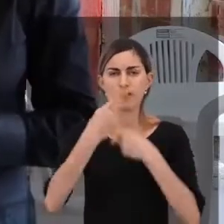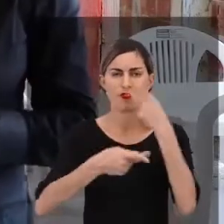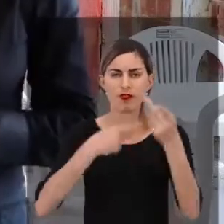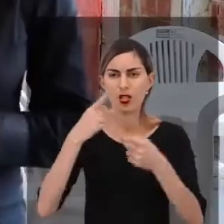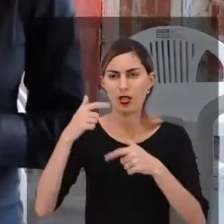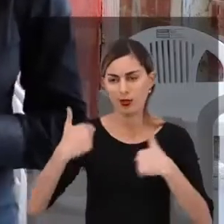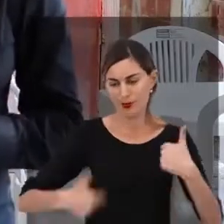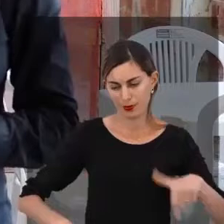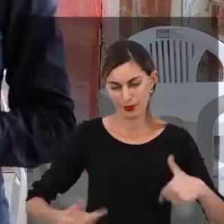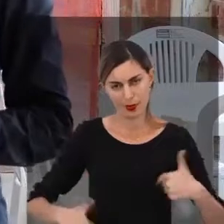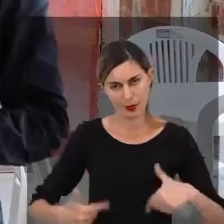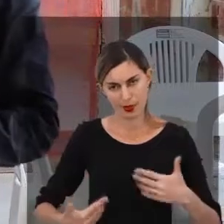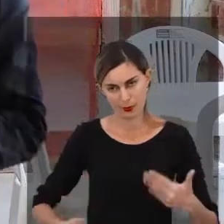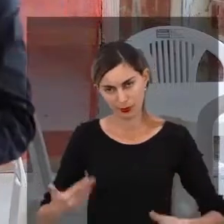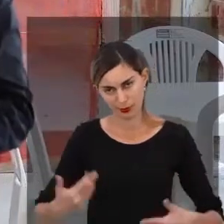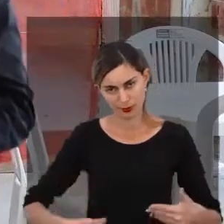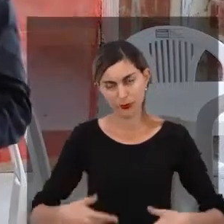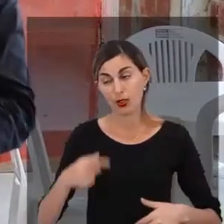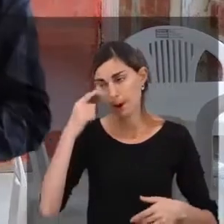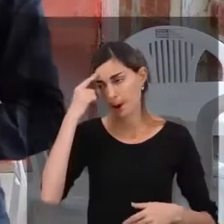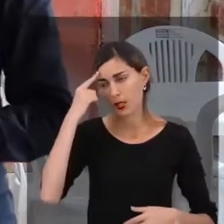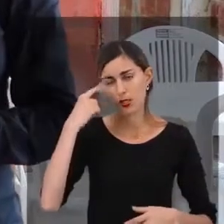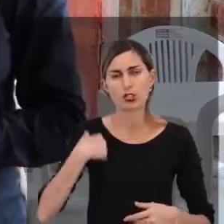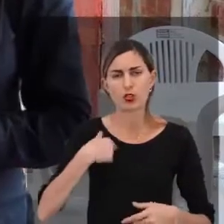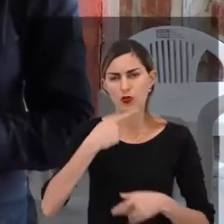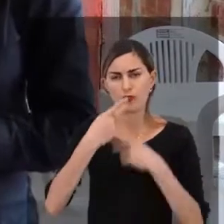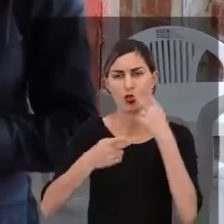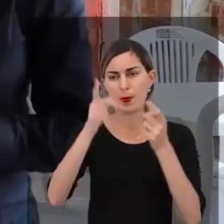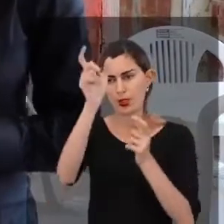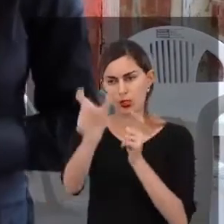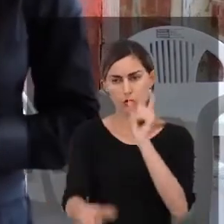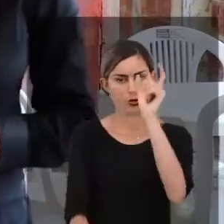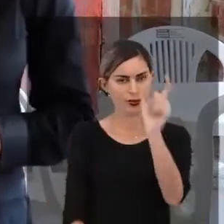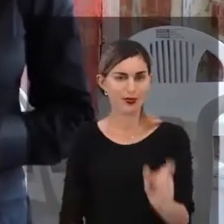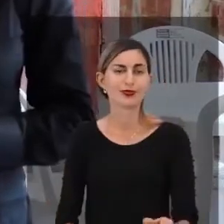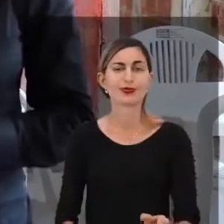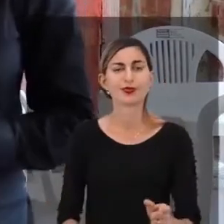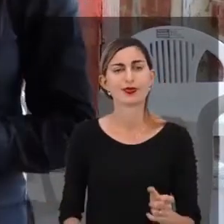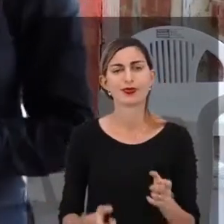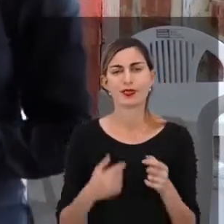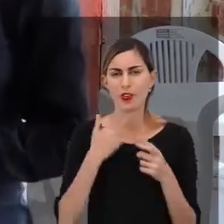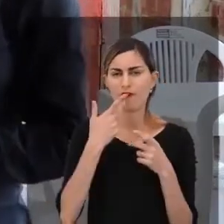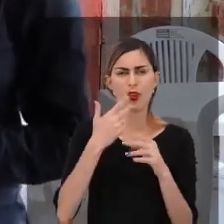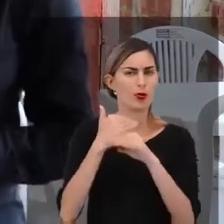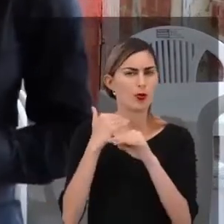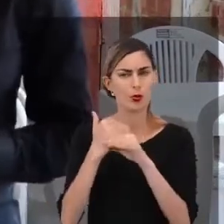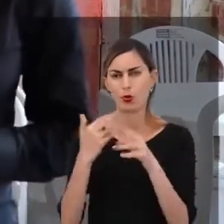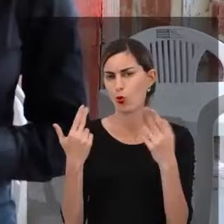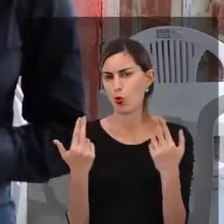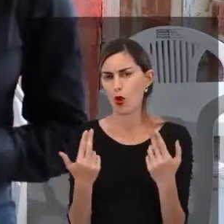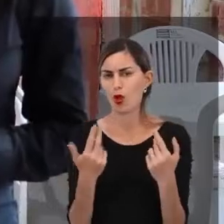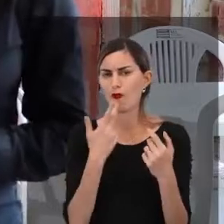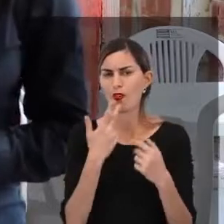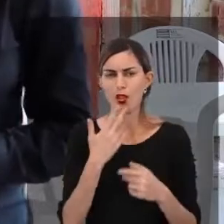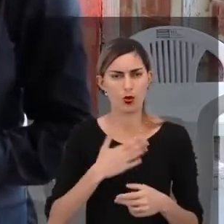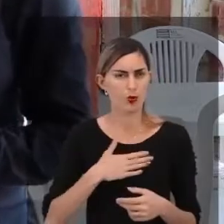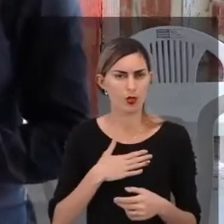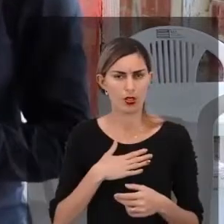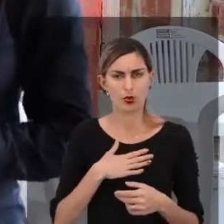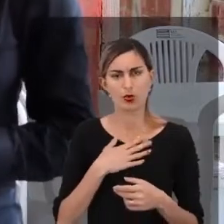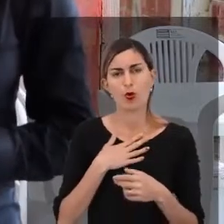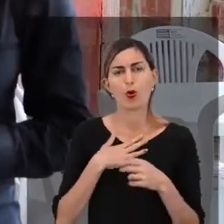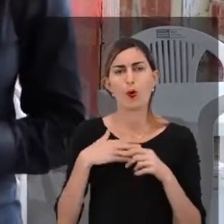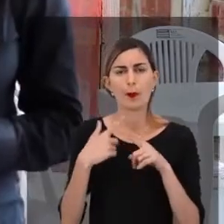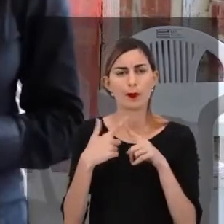vezes que você for falar alguma coisa com o trabalhador, pense que isso você vai estar falando com alguém que você fale da mesma forma que você gostaria que falasse